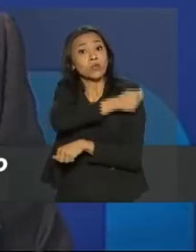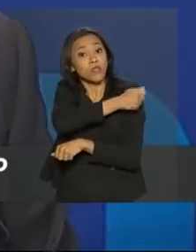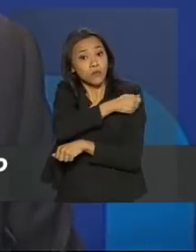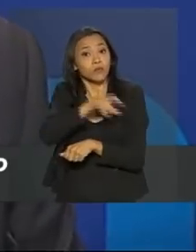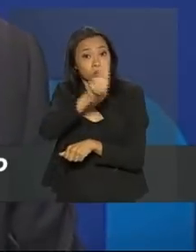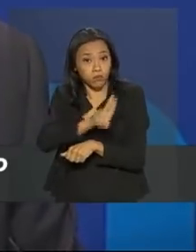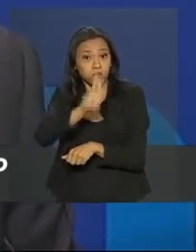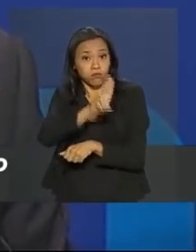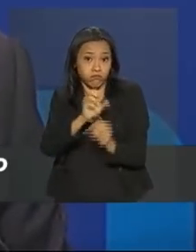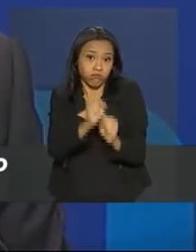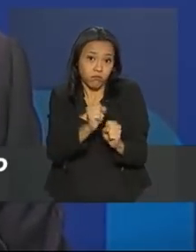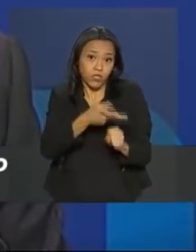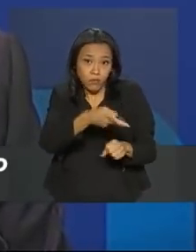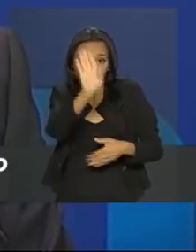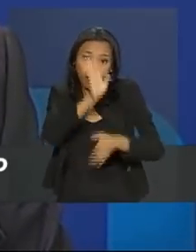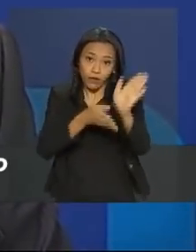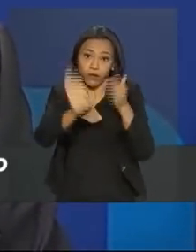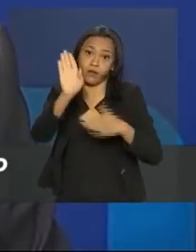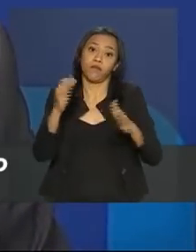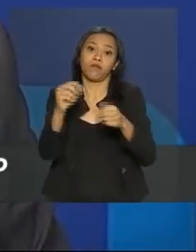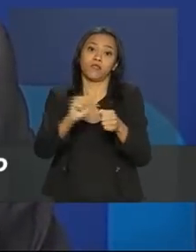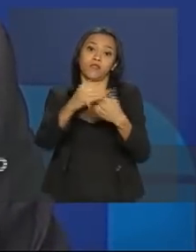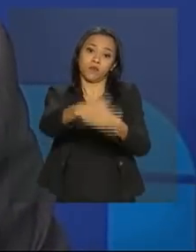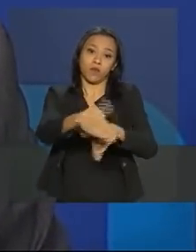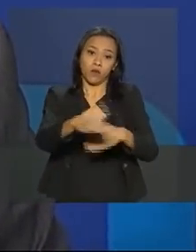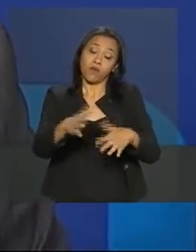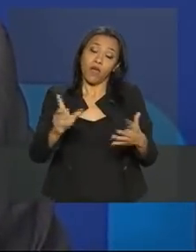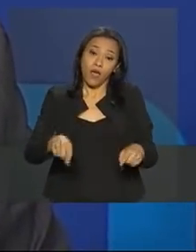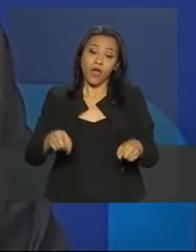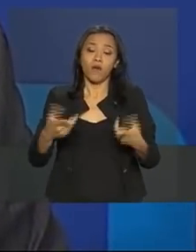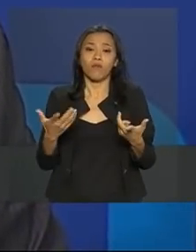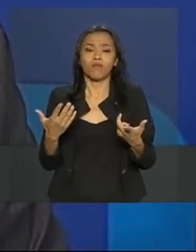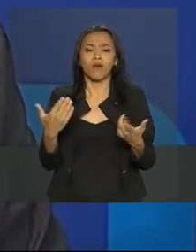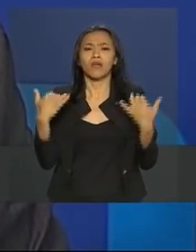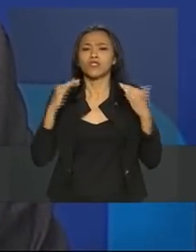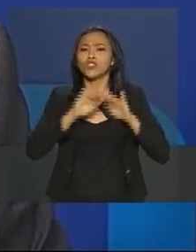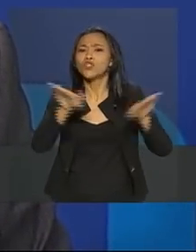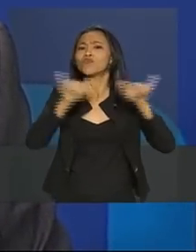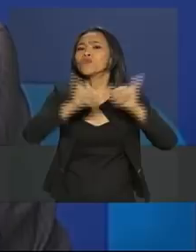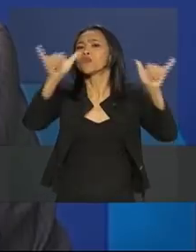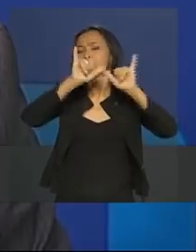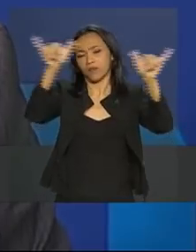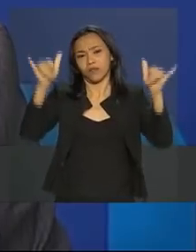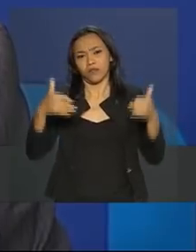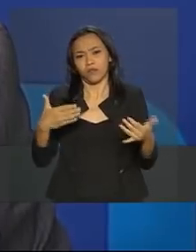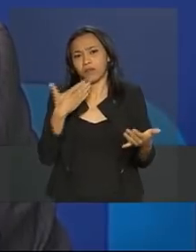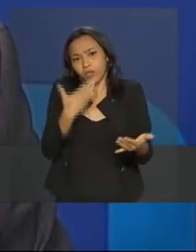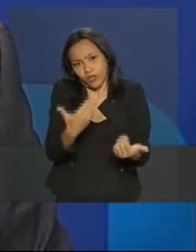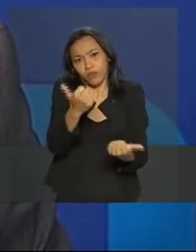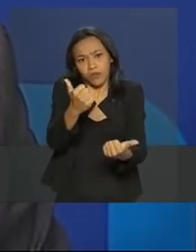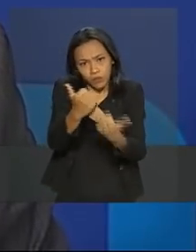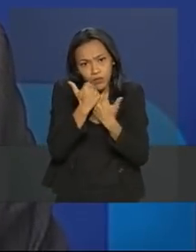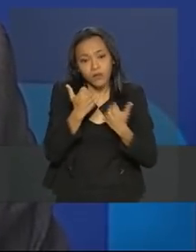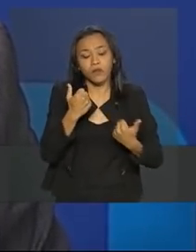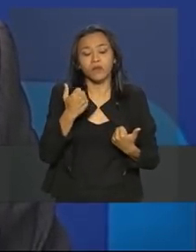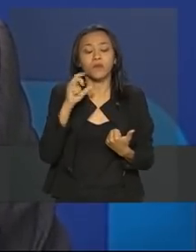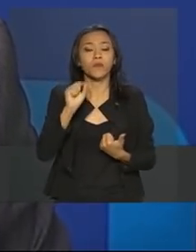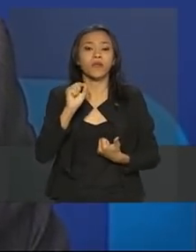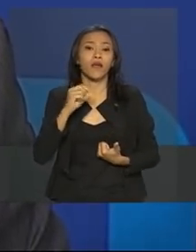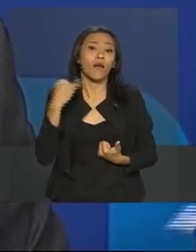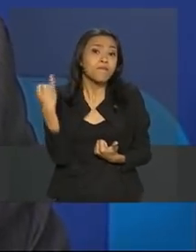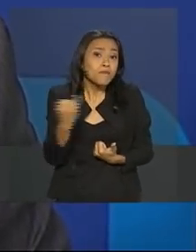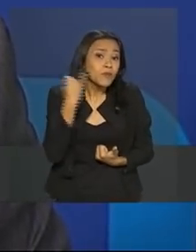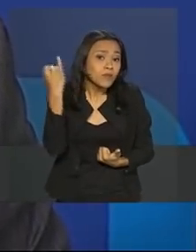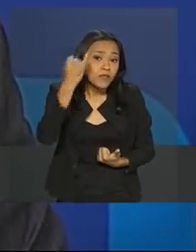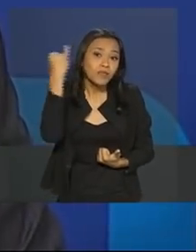da sociedade brasileira e que a gente pede que aqueles que tenham é a visão da importância como a gente